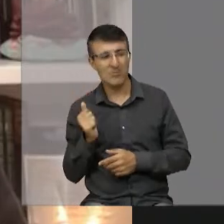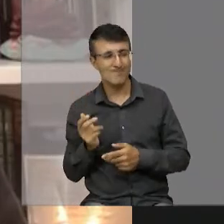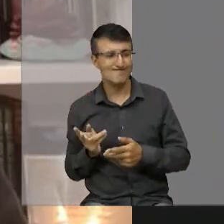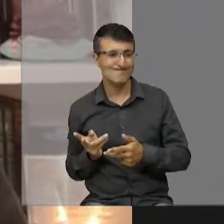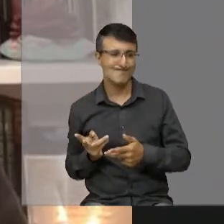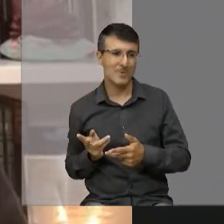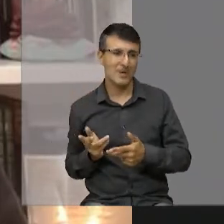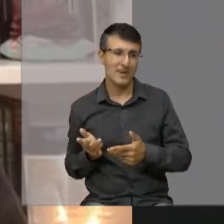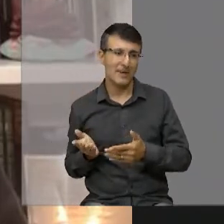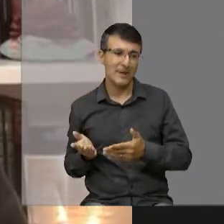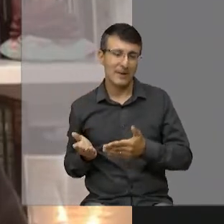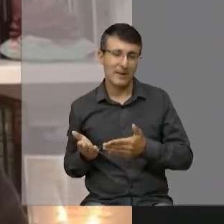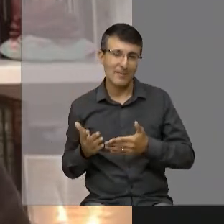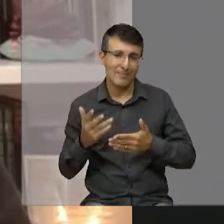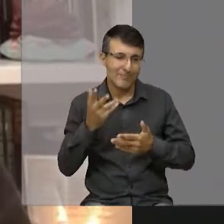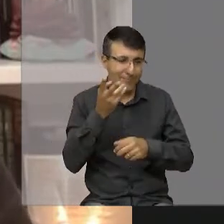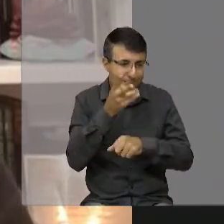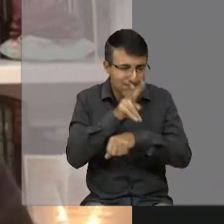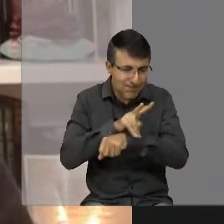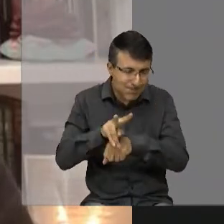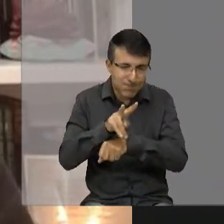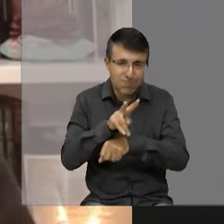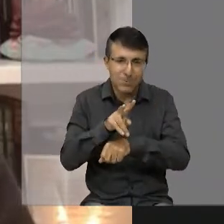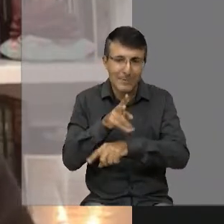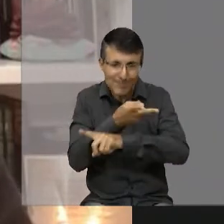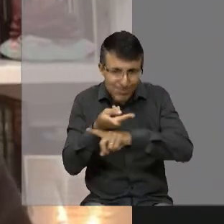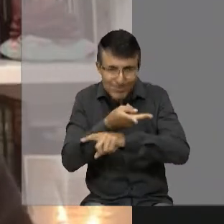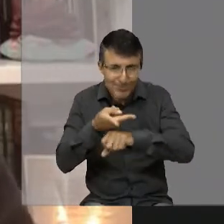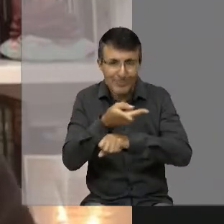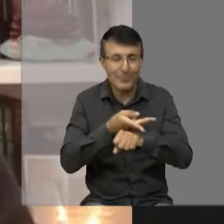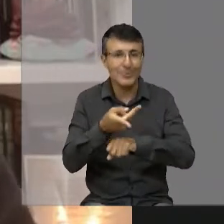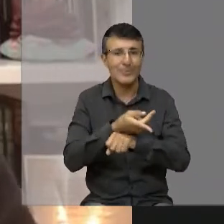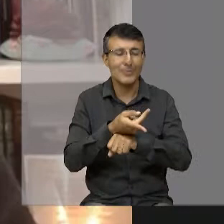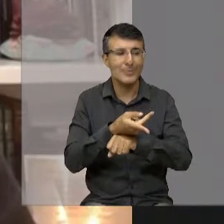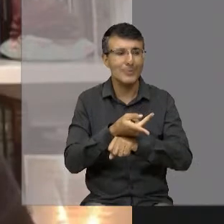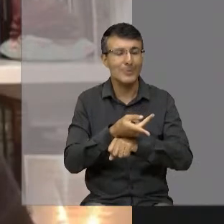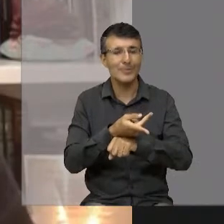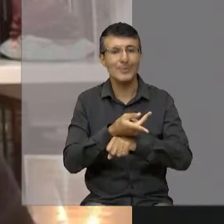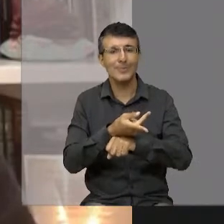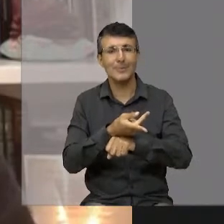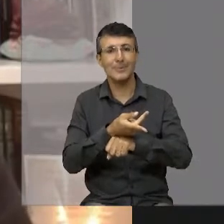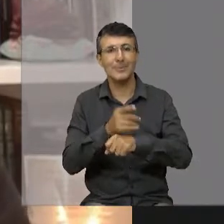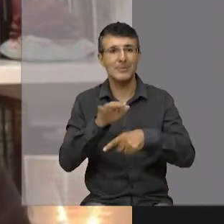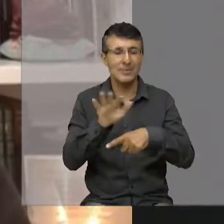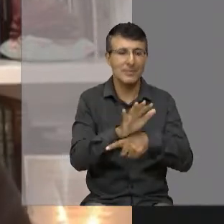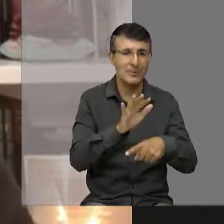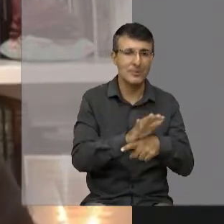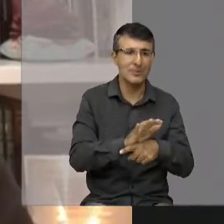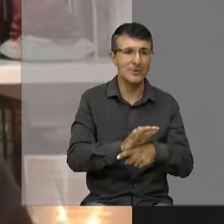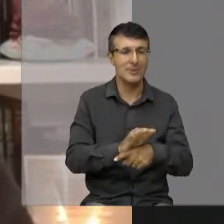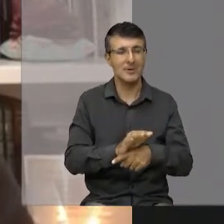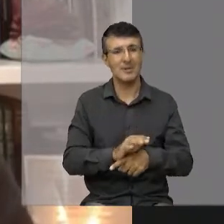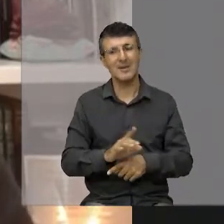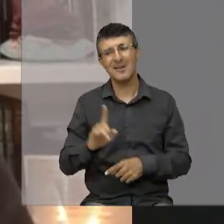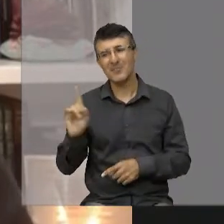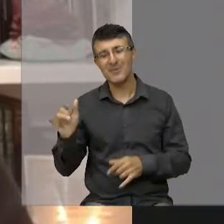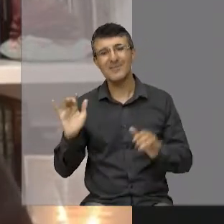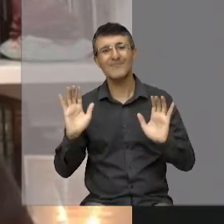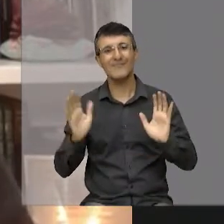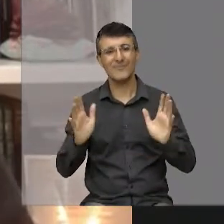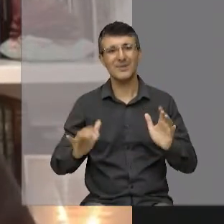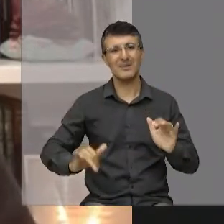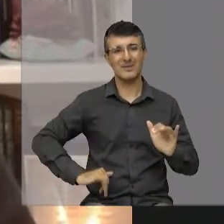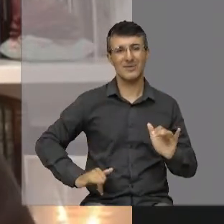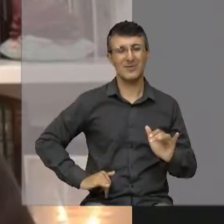precisando. A mulher, quando busca ajuda, ela nunca vai pela primeira vez, né, na primeira violência que ela sofre, né, ela vai quando ela realmente já